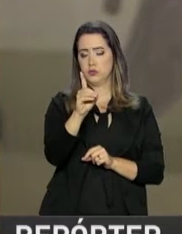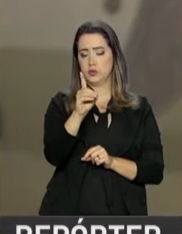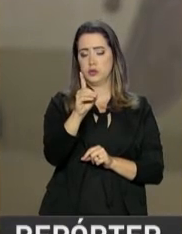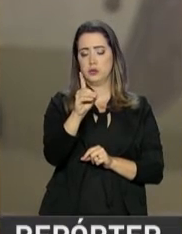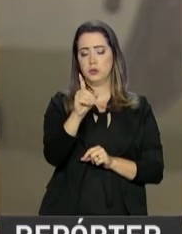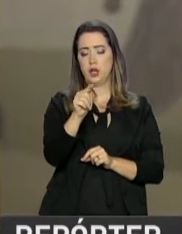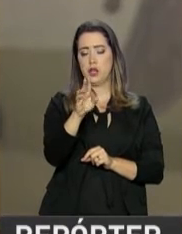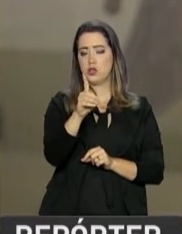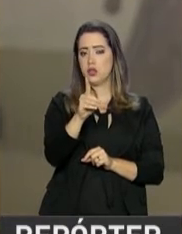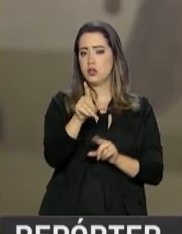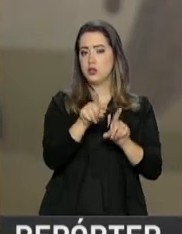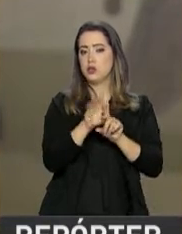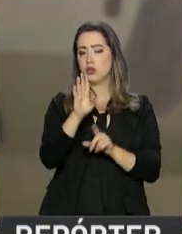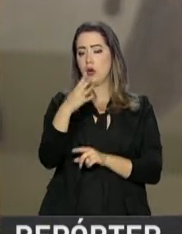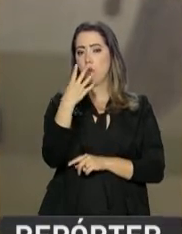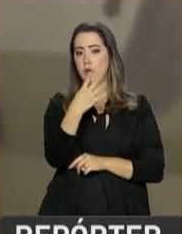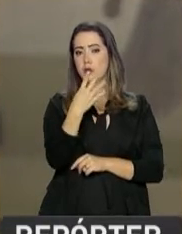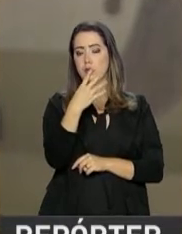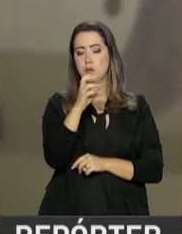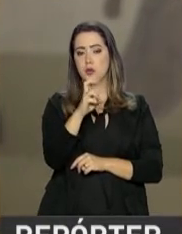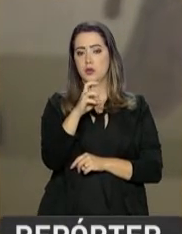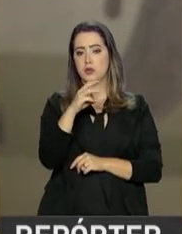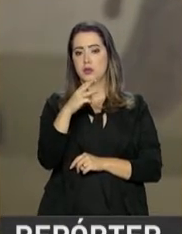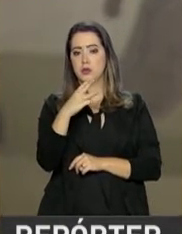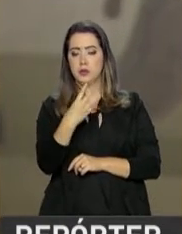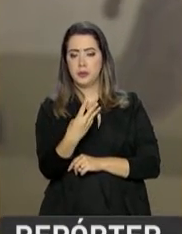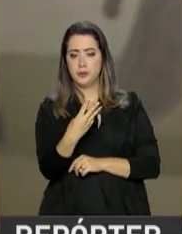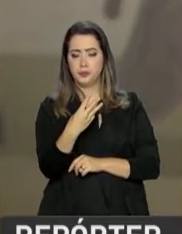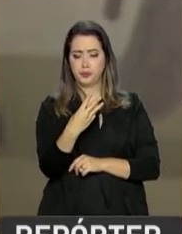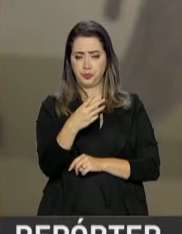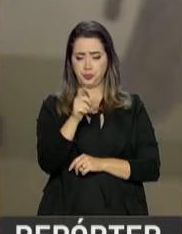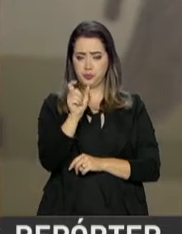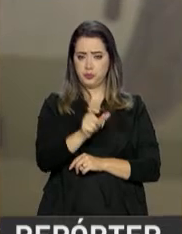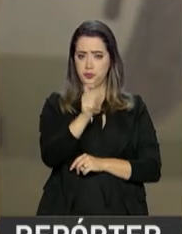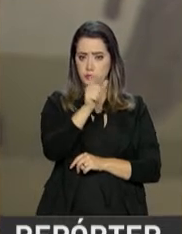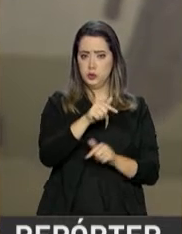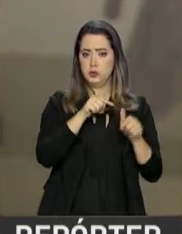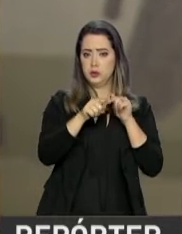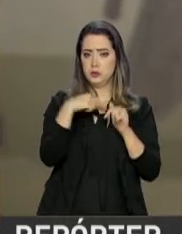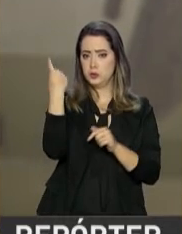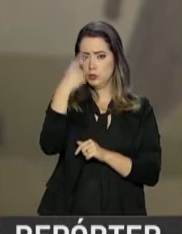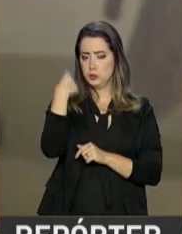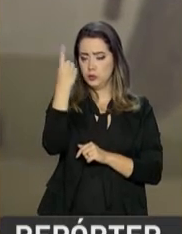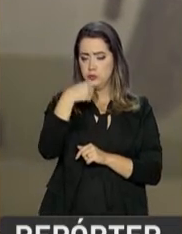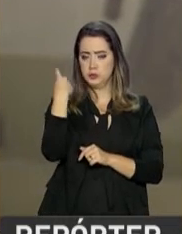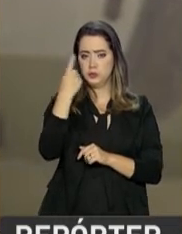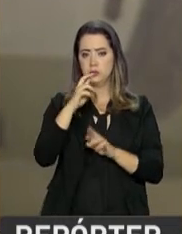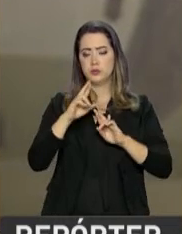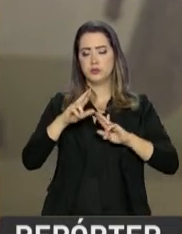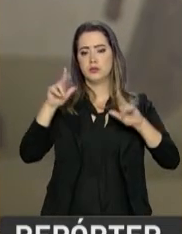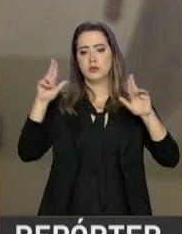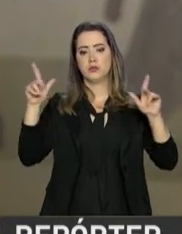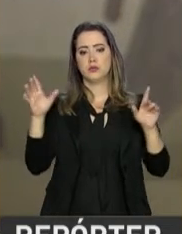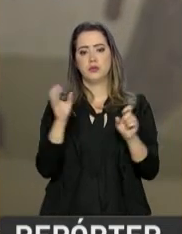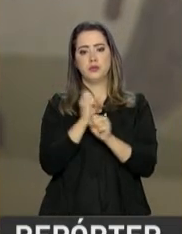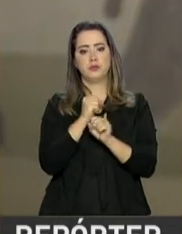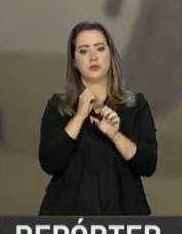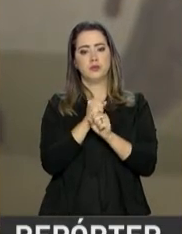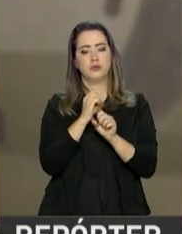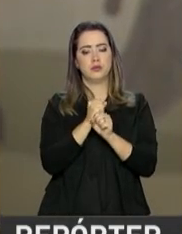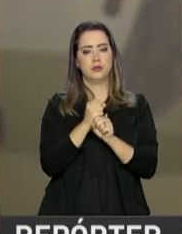4523 admissões para trabalho intermitente com um saldo positivo de três mil e 600 empregos